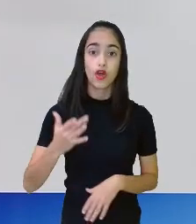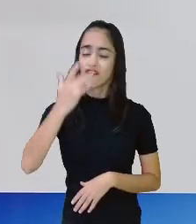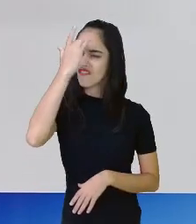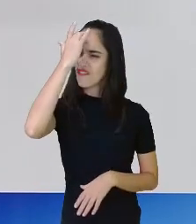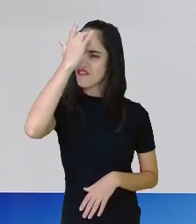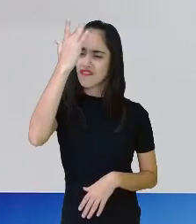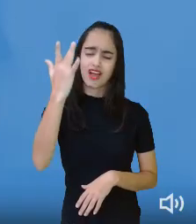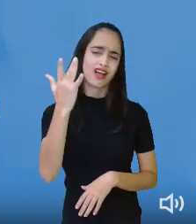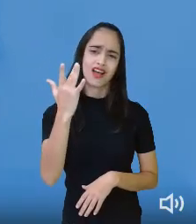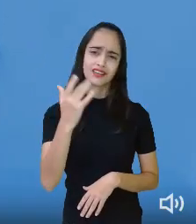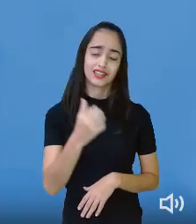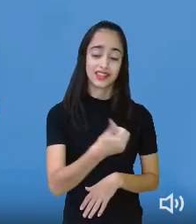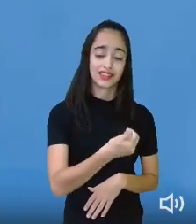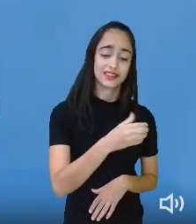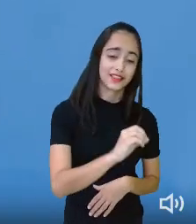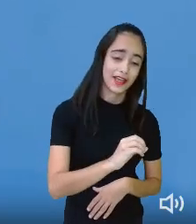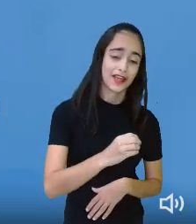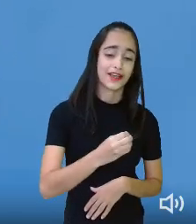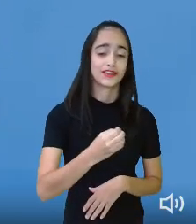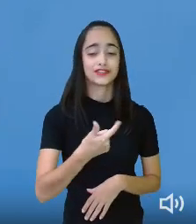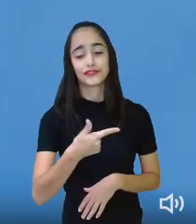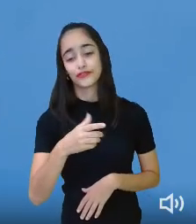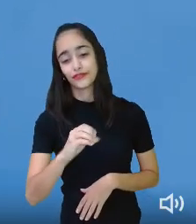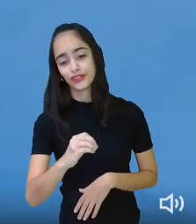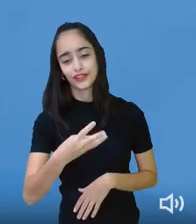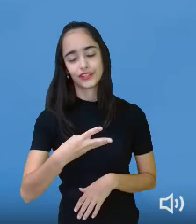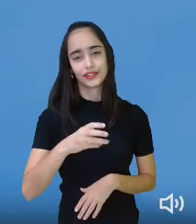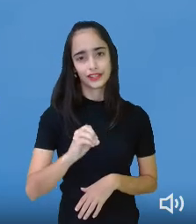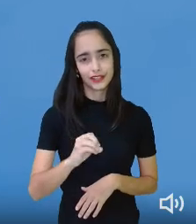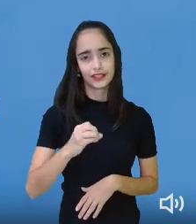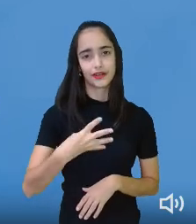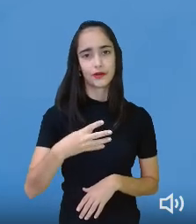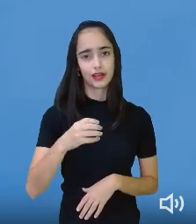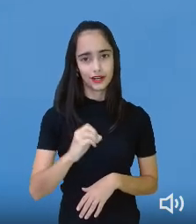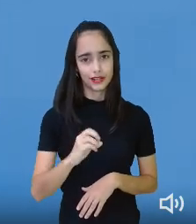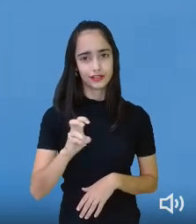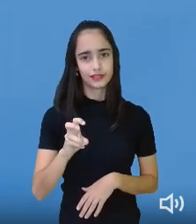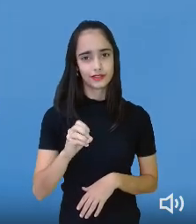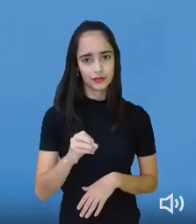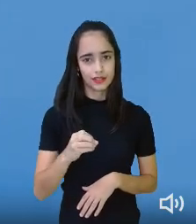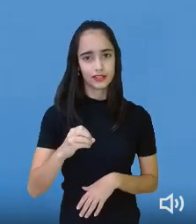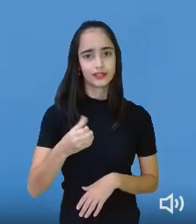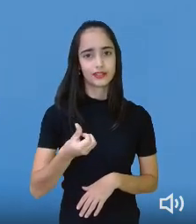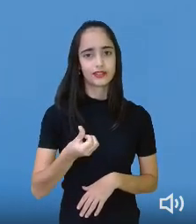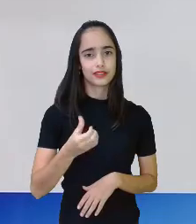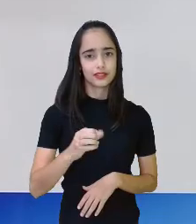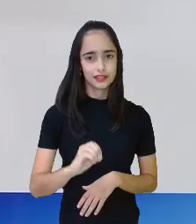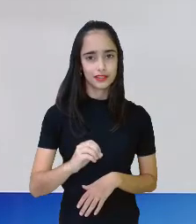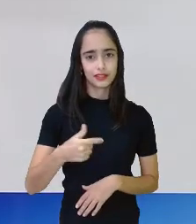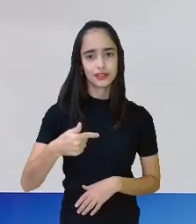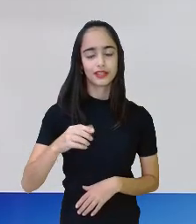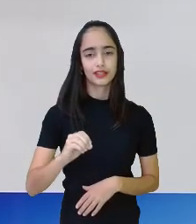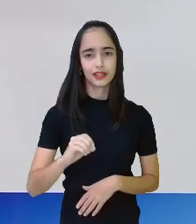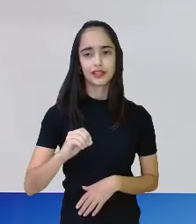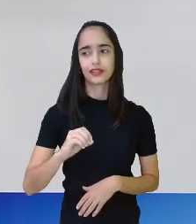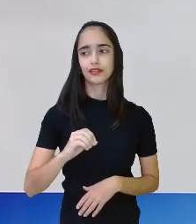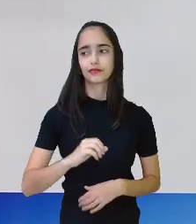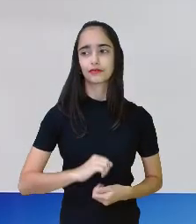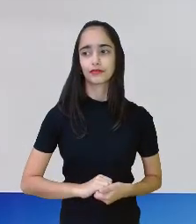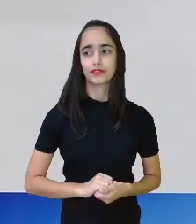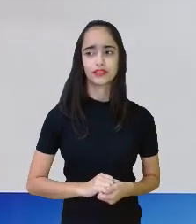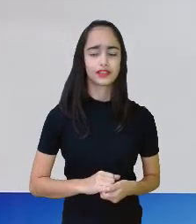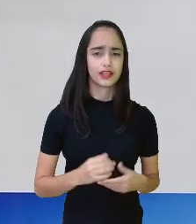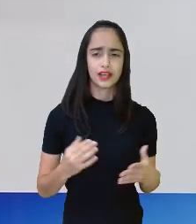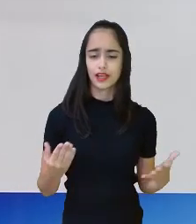né? 10, 20, 30, 40, 50, 60, 70, a última sequência. Na última sequência, a última